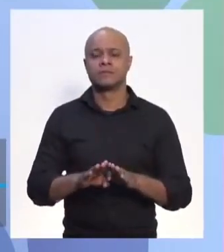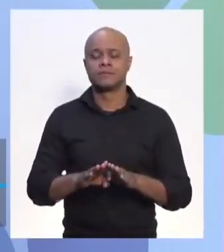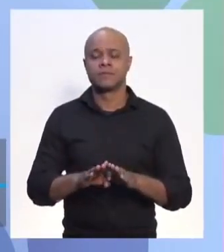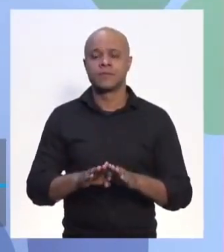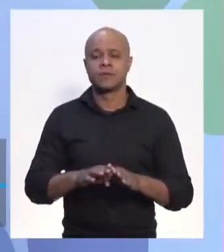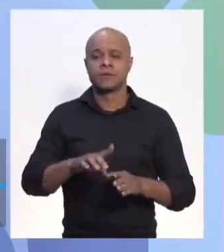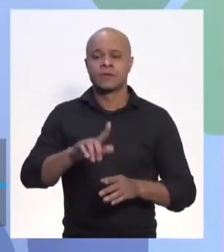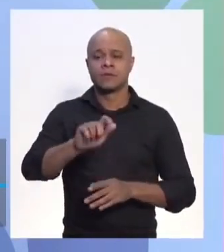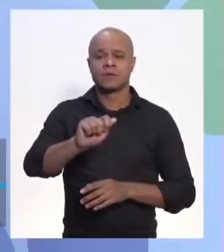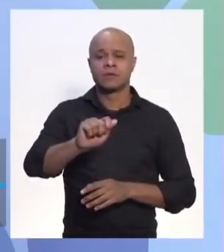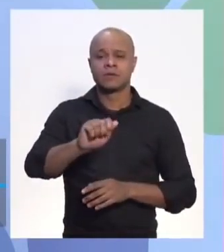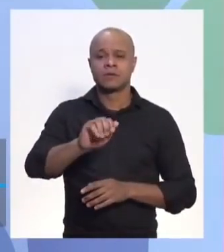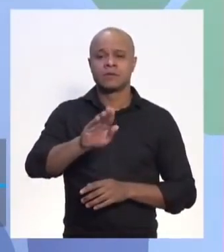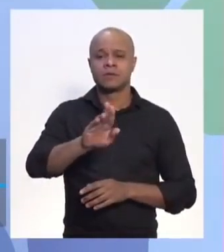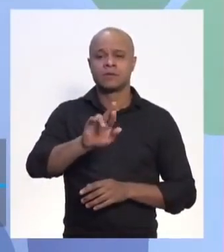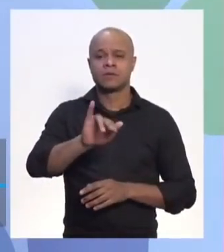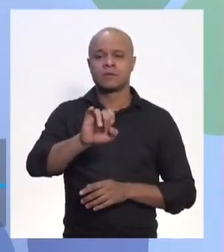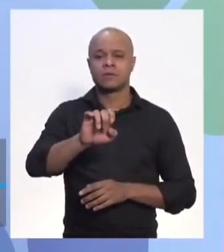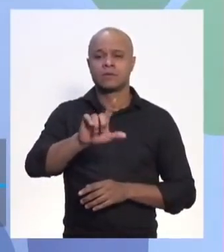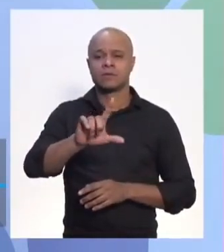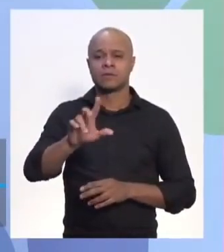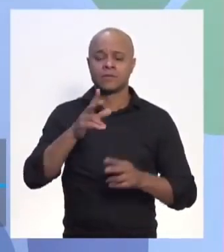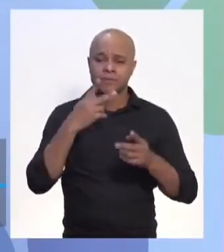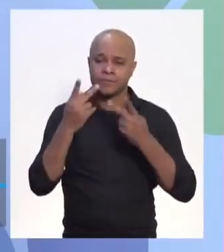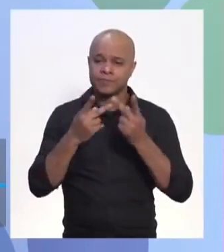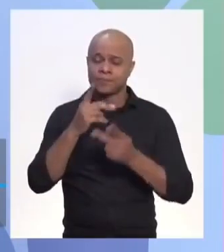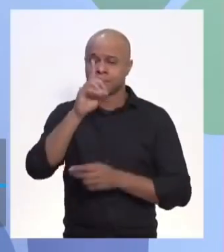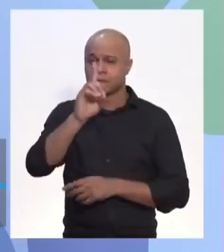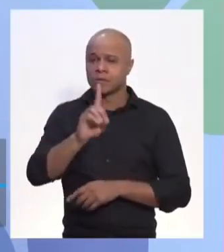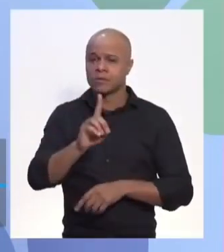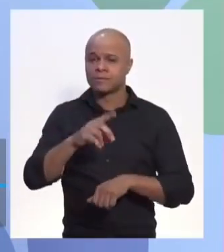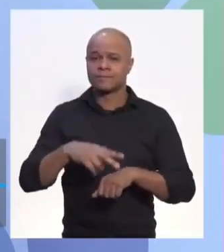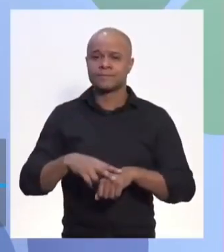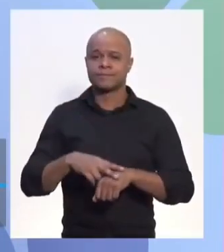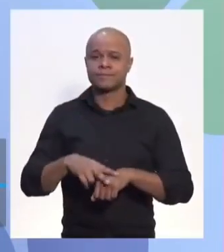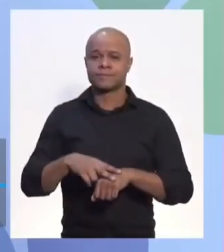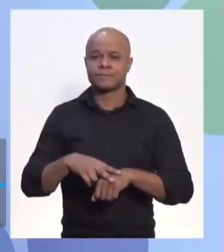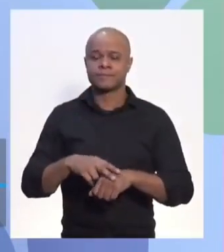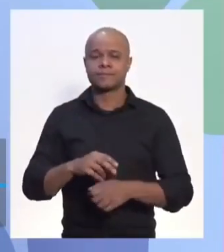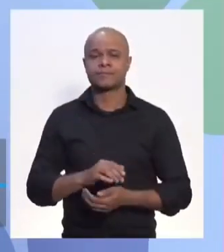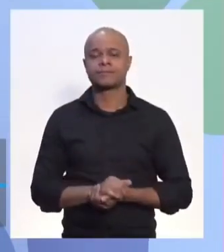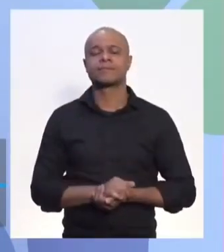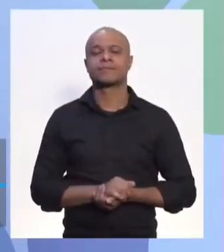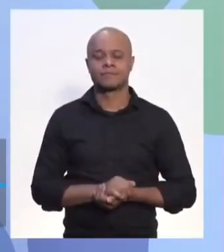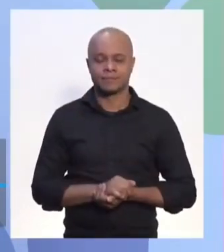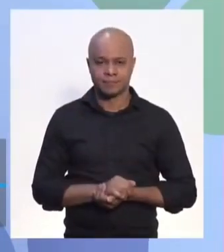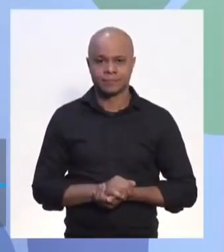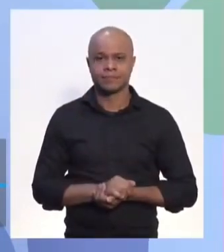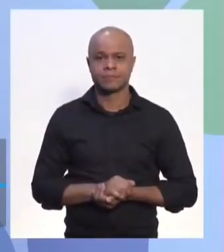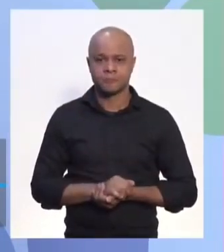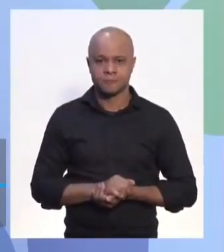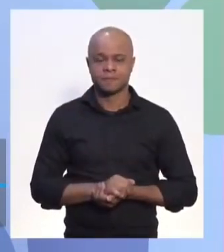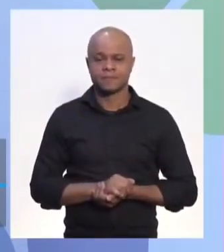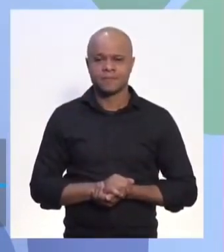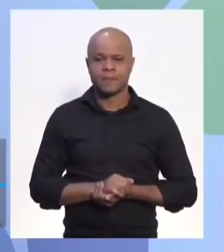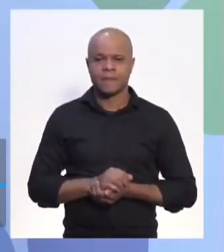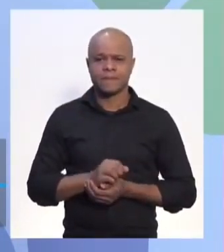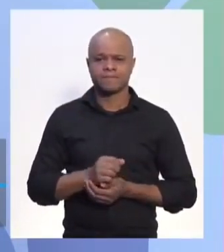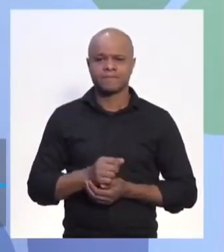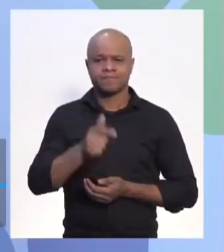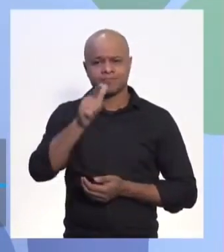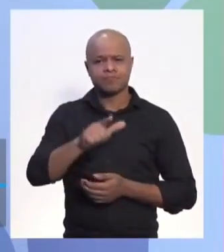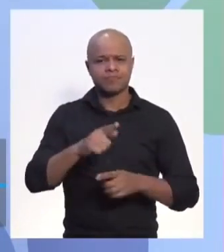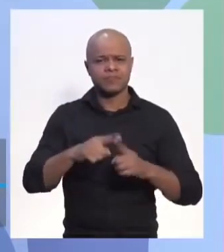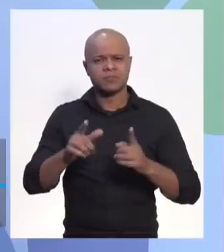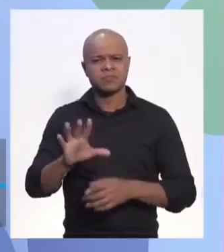disse amarelo e verde. O Pablo falou verde e ele ia continuar, mas acho que